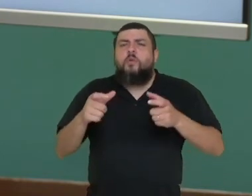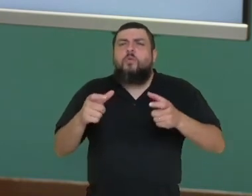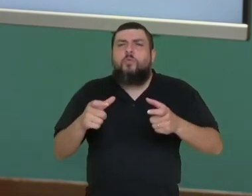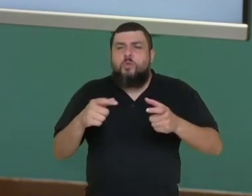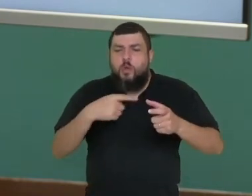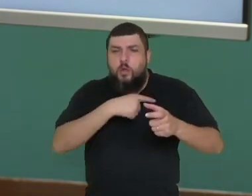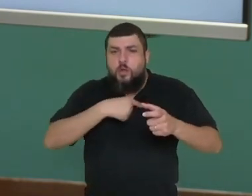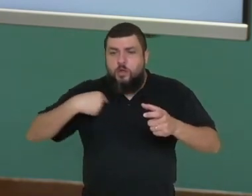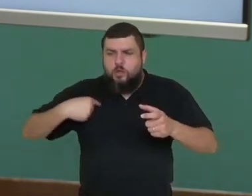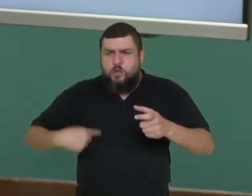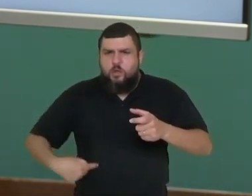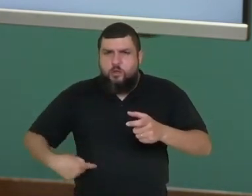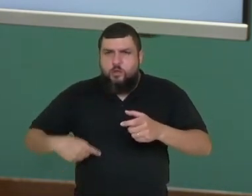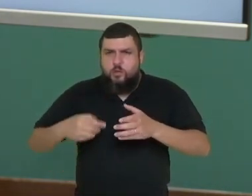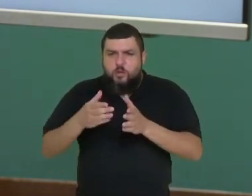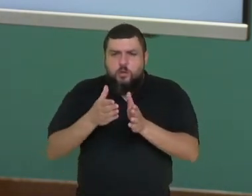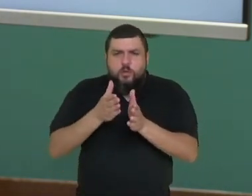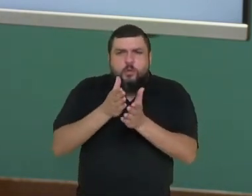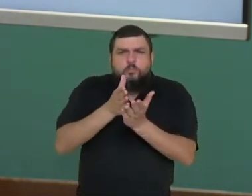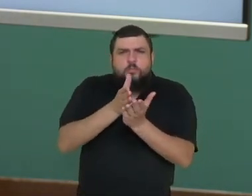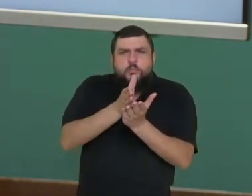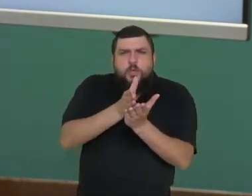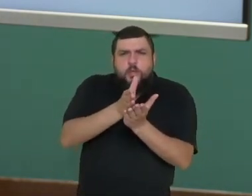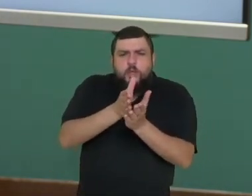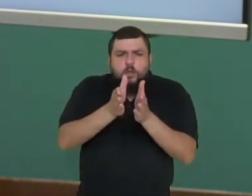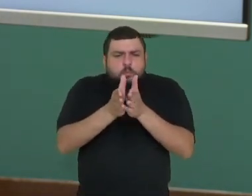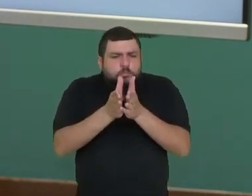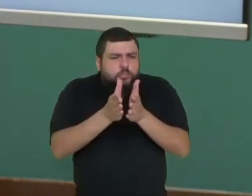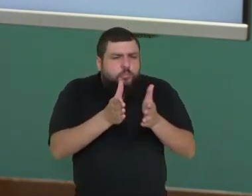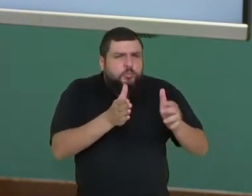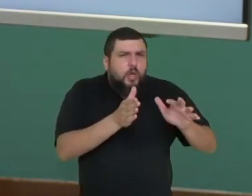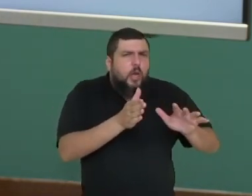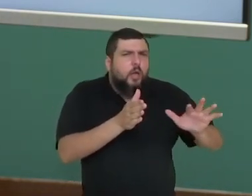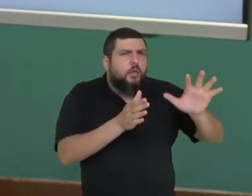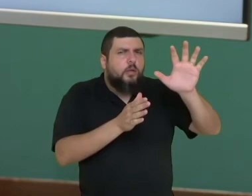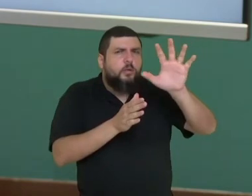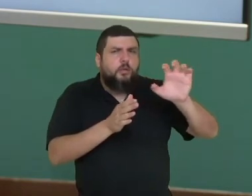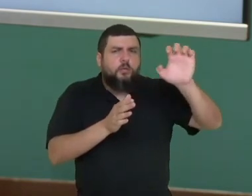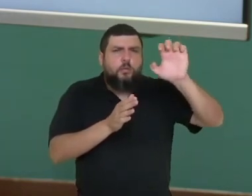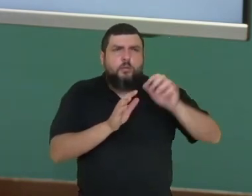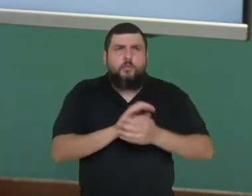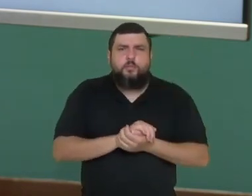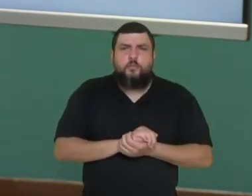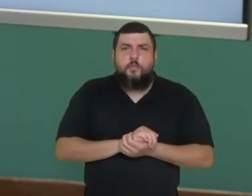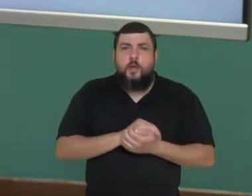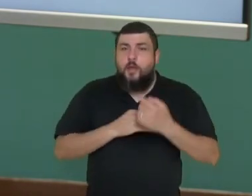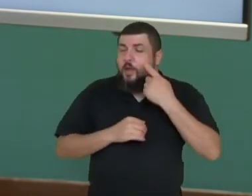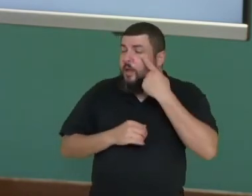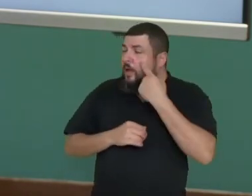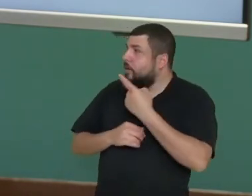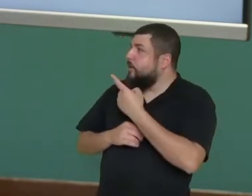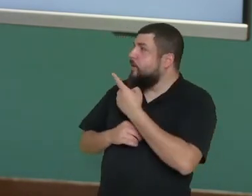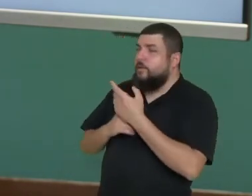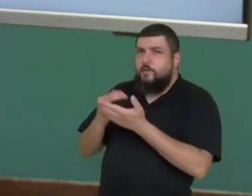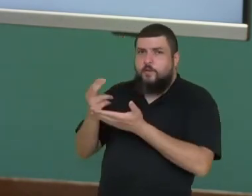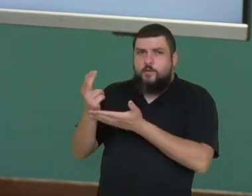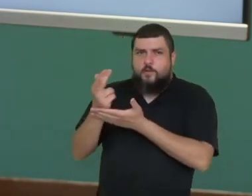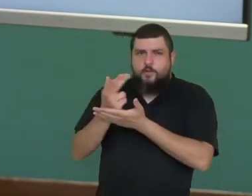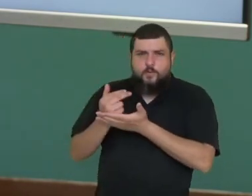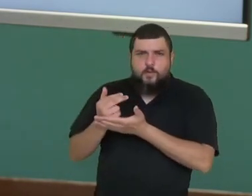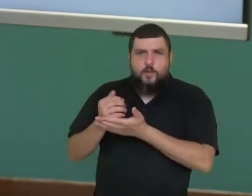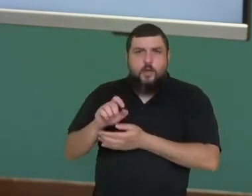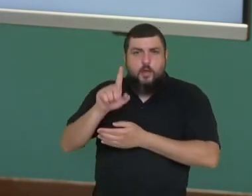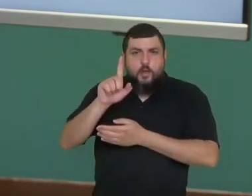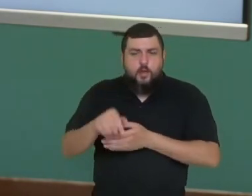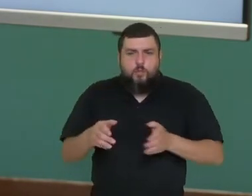extremo oeste da Europa. Aqui vocês têm uma miniatura persa do século XV que retrata a ascensão de Maomé aos céus. Observe a